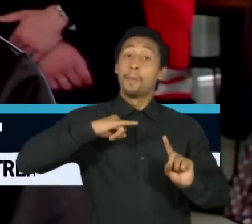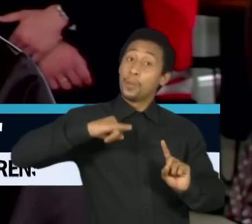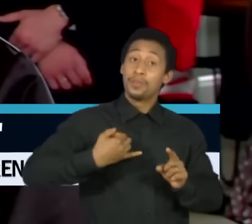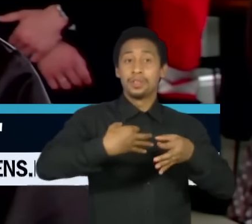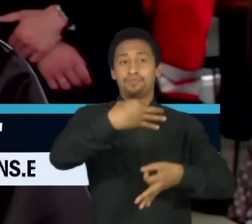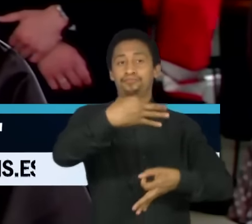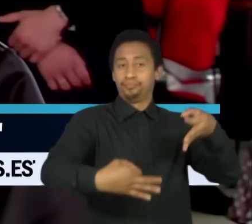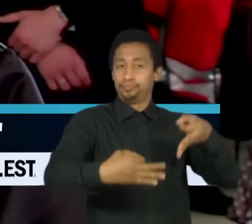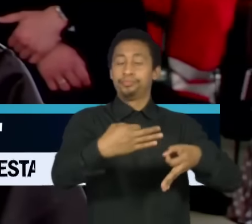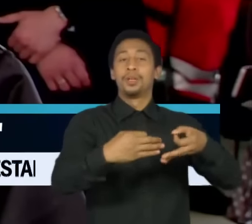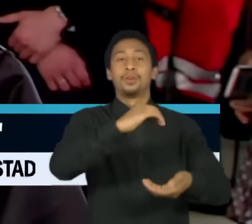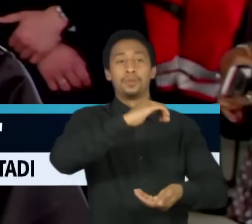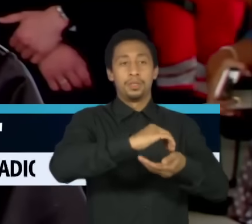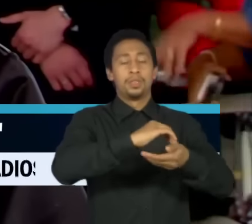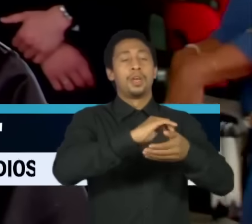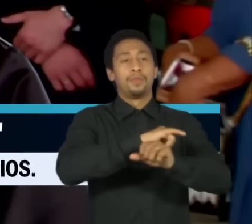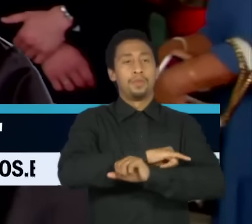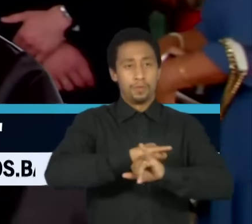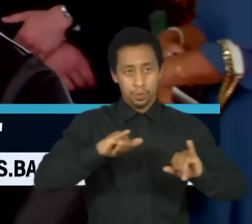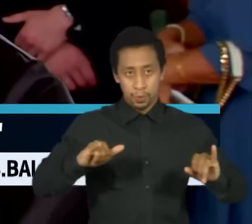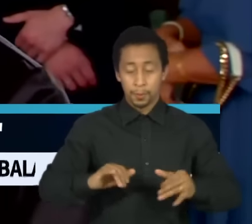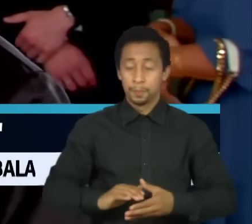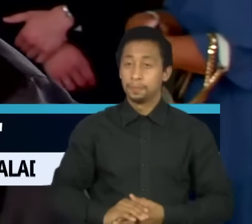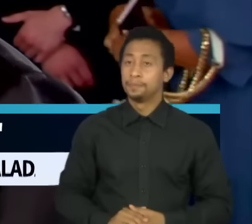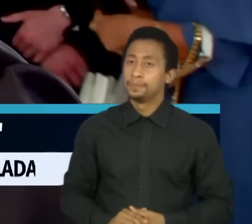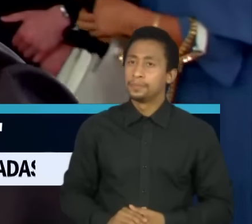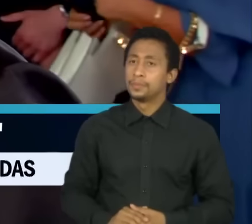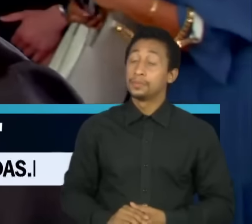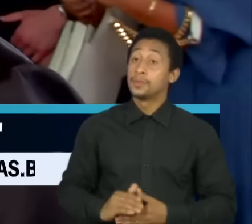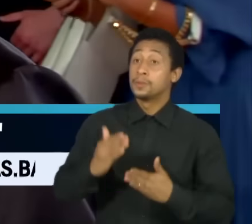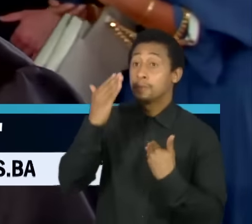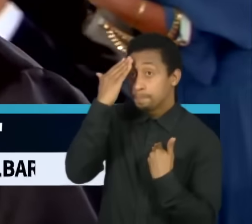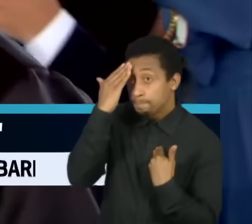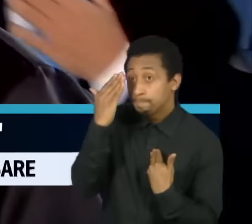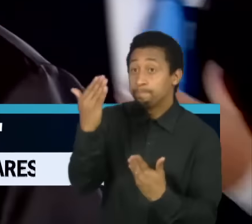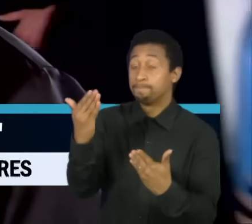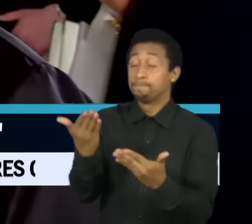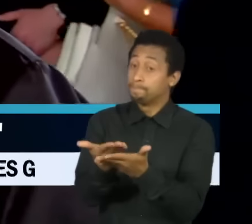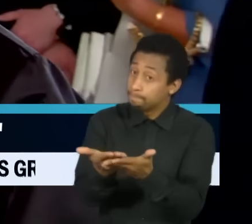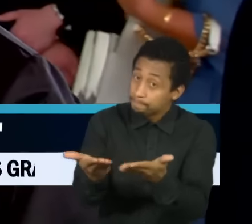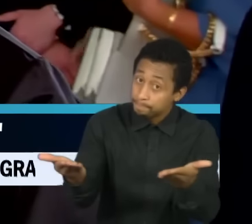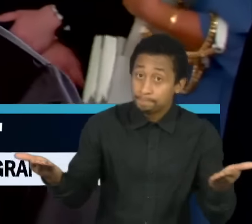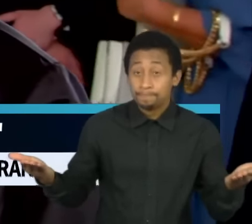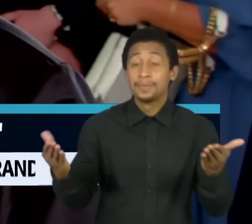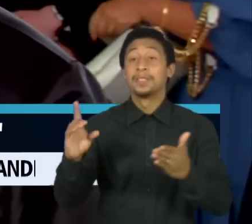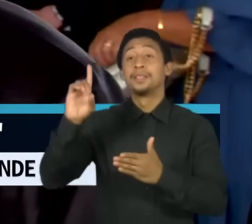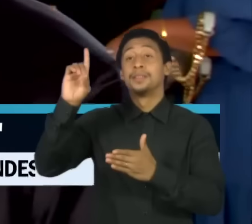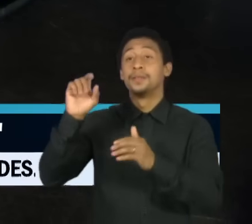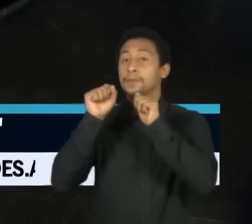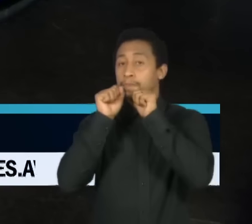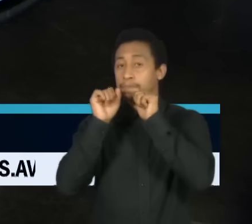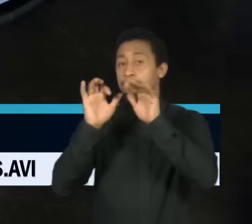Corte Suprema e finalizou. Meu muito obrigado a todos e que Deus nos abençoe.